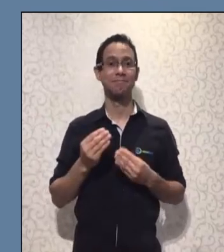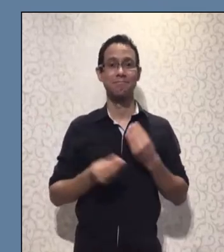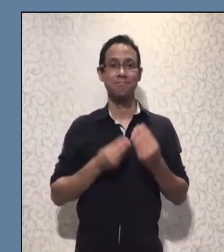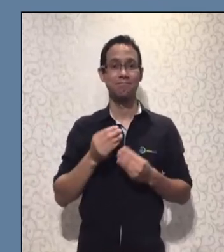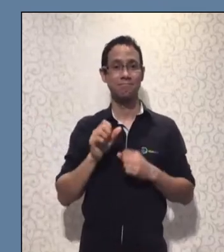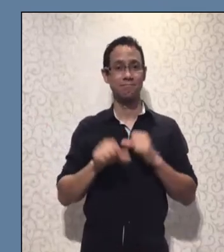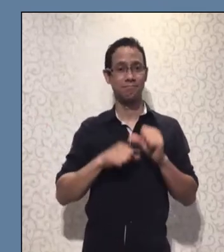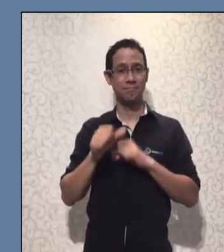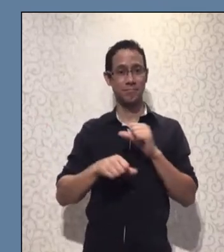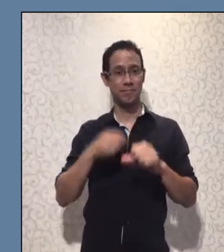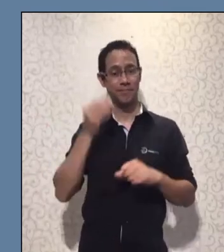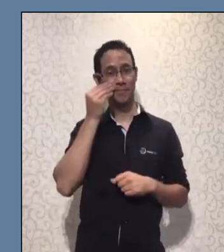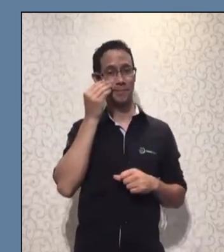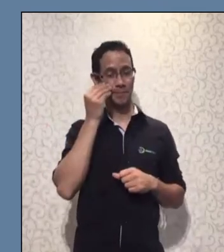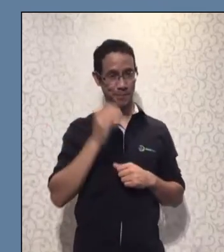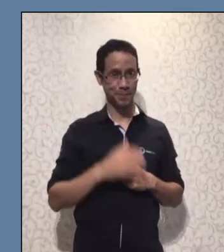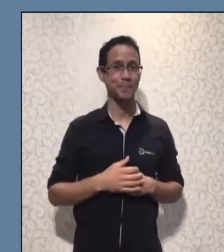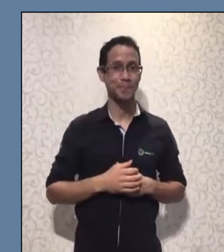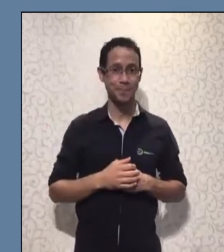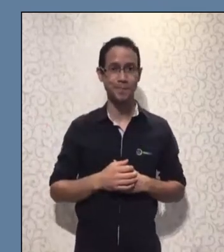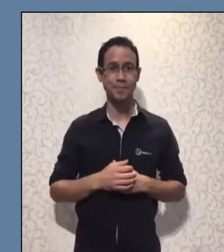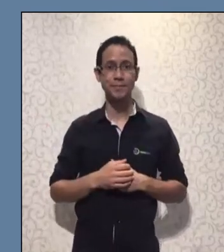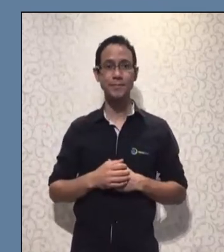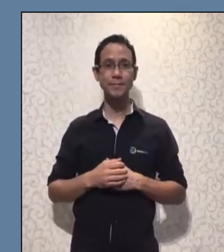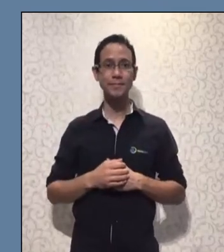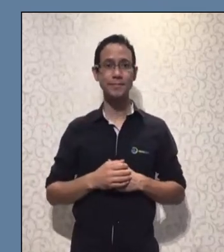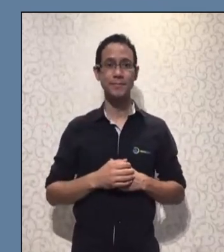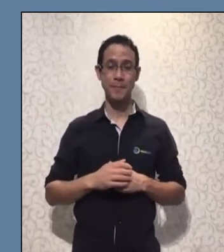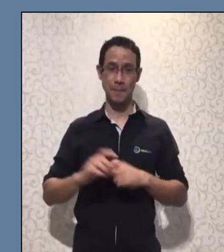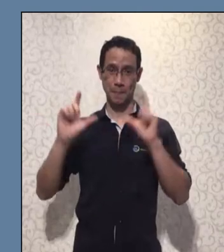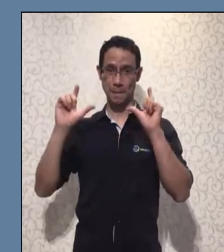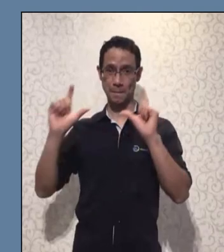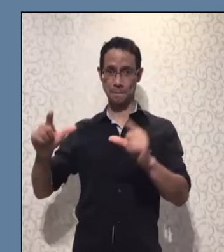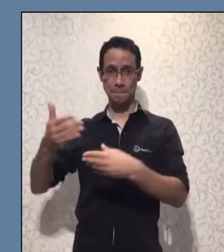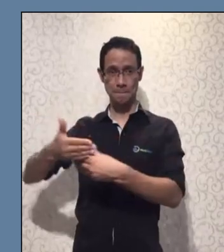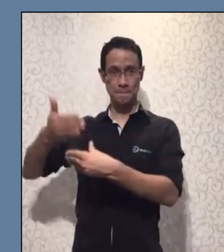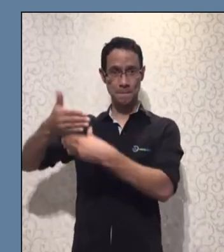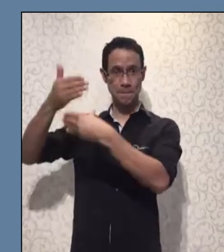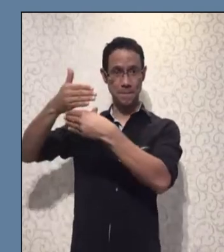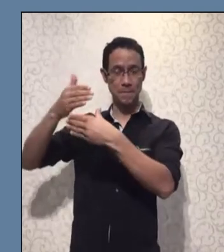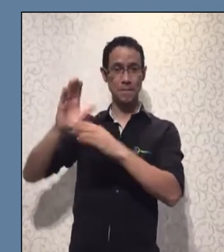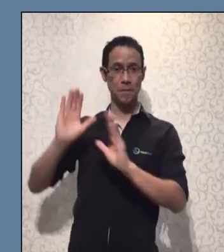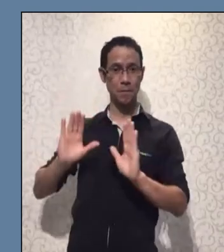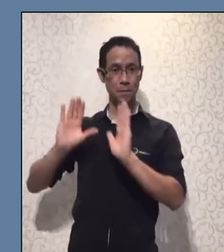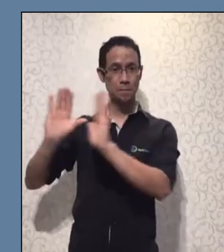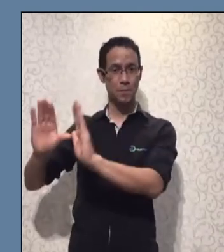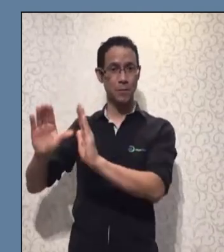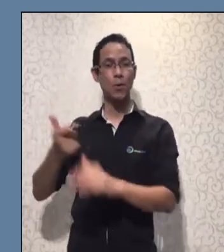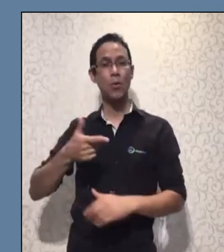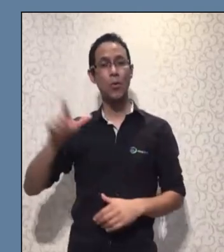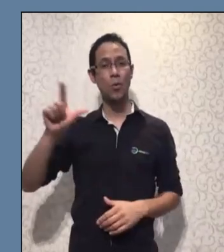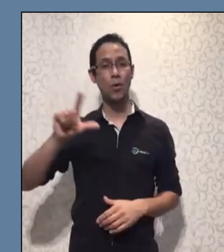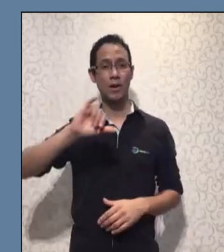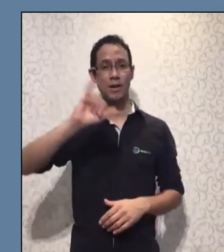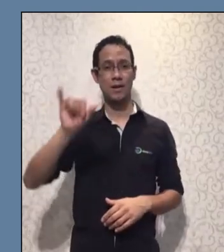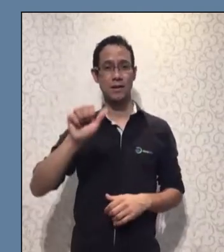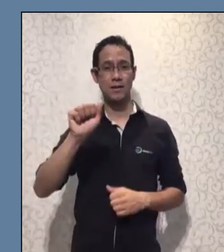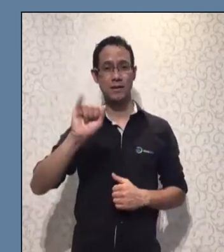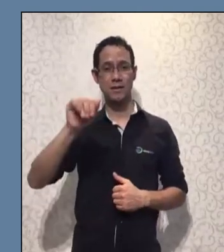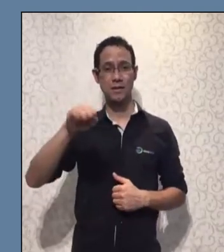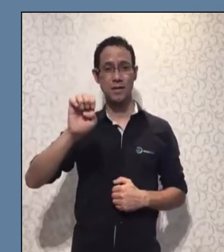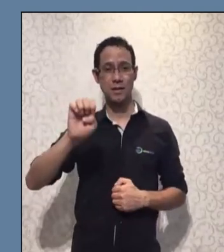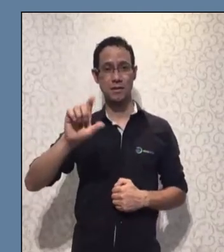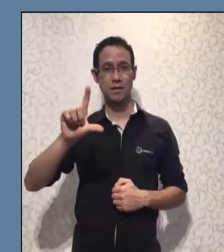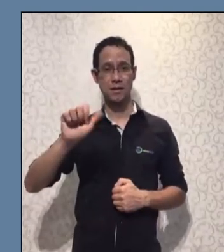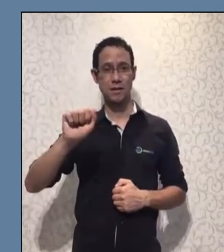colocar numa daquelas paredes uma obra do Jaime Laureano, que é um artista